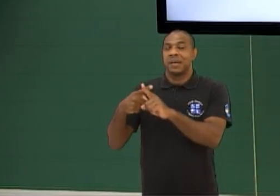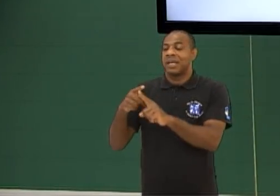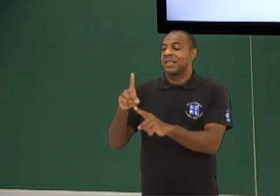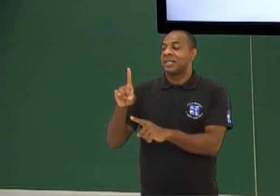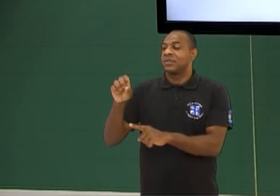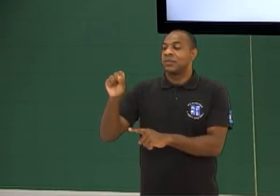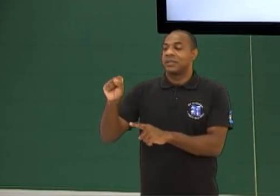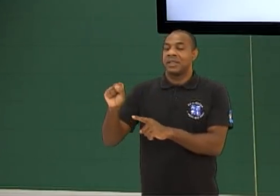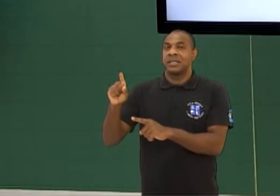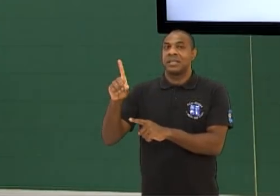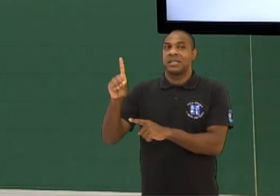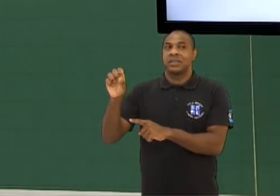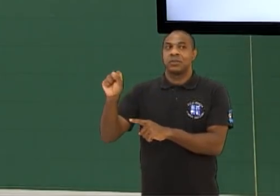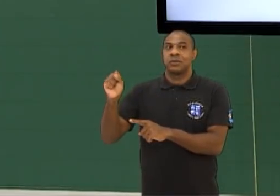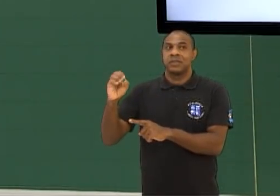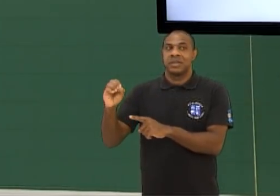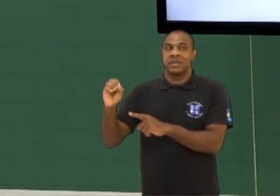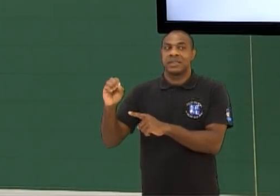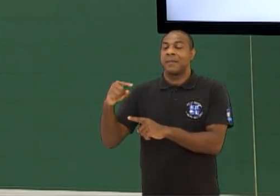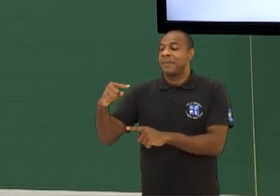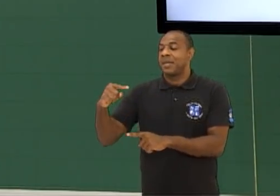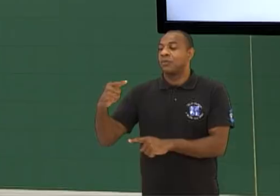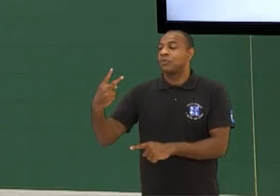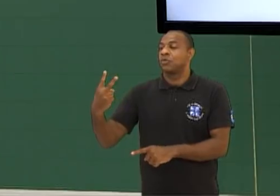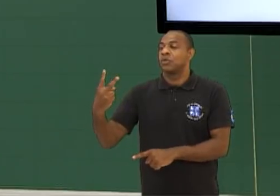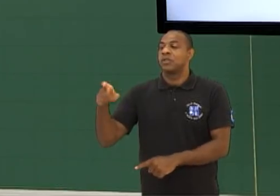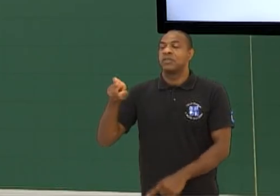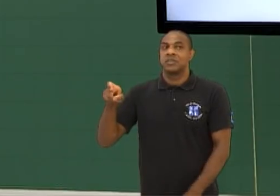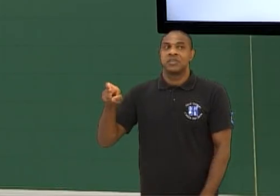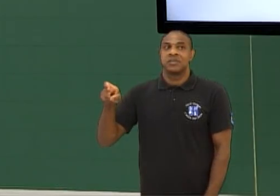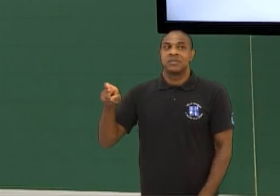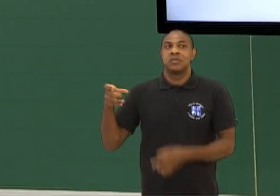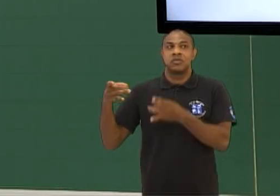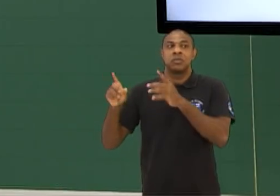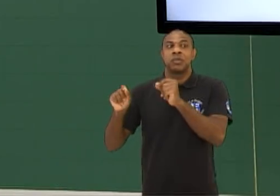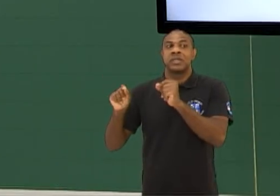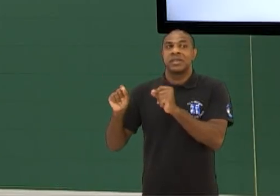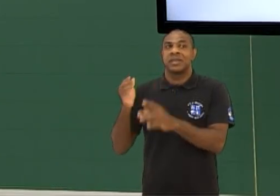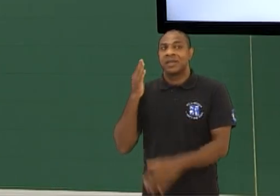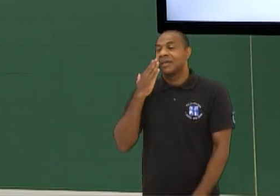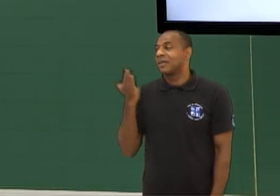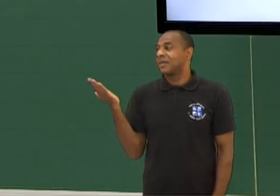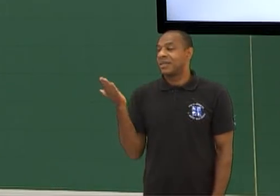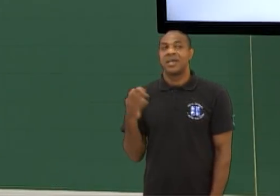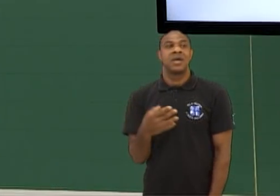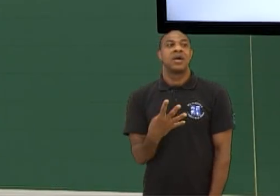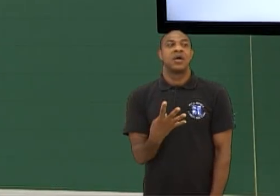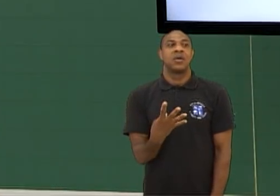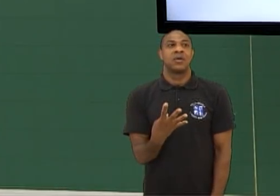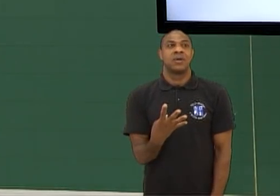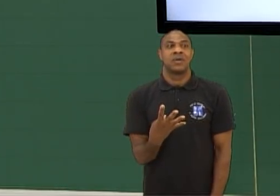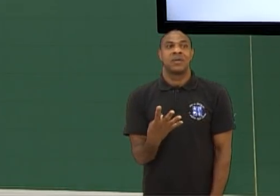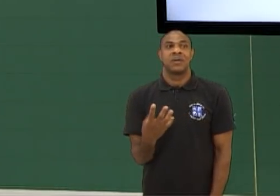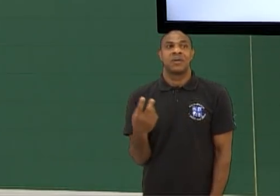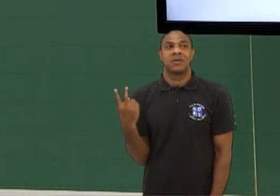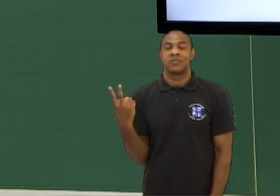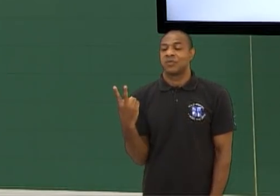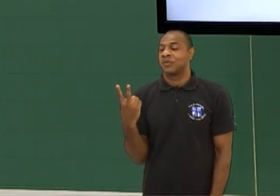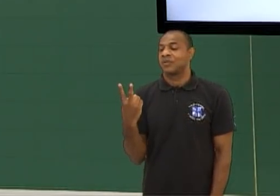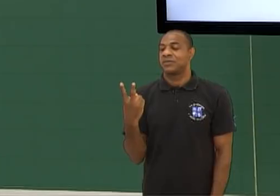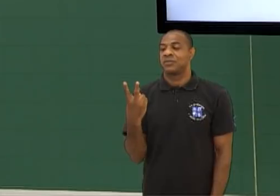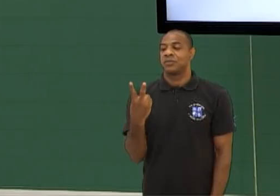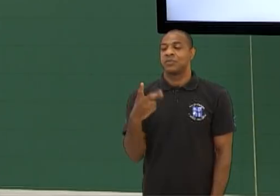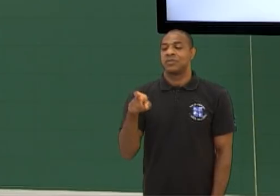menos 2x. Tudo bem? O que sobrou aqui? 4x. 2x tira